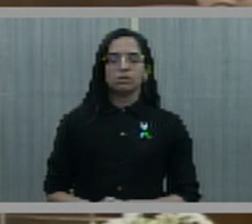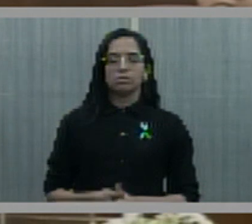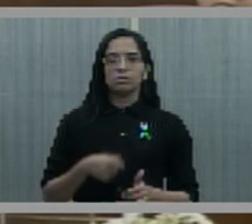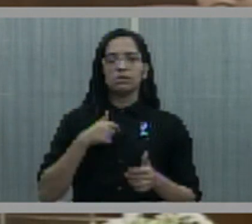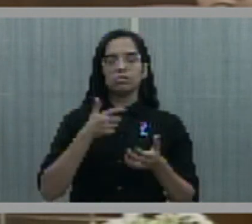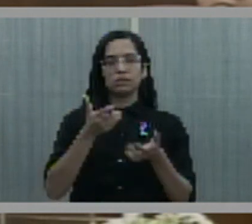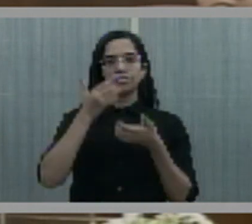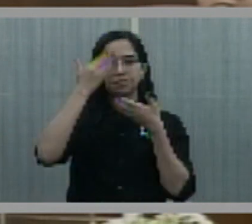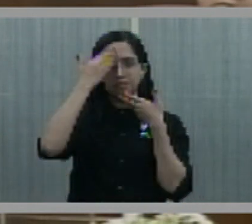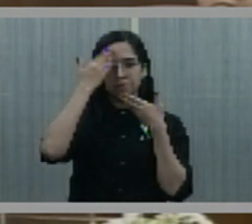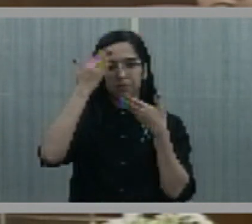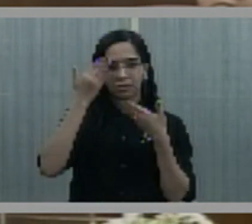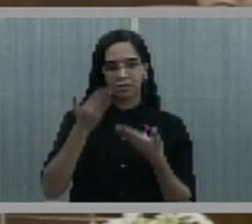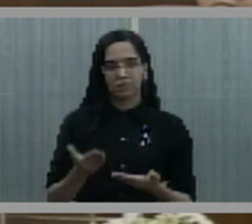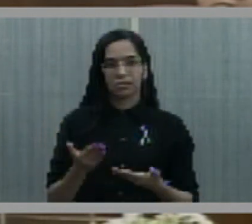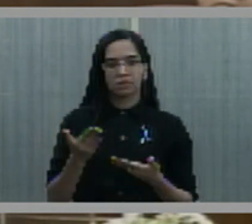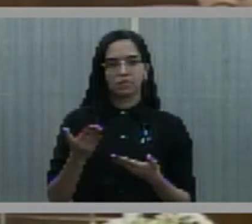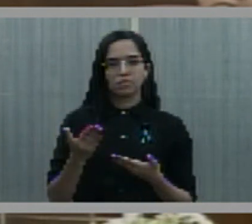agradecer,